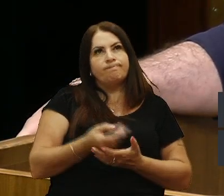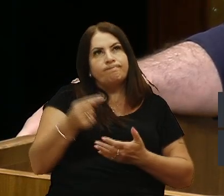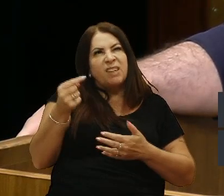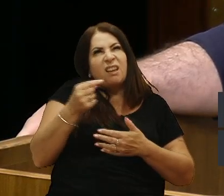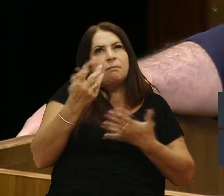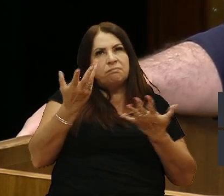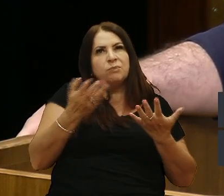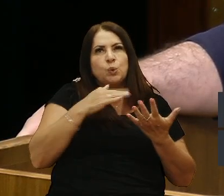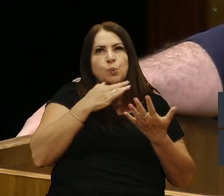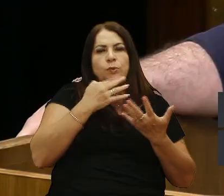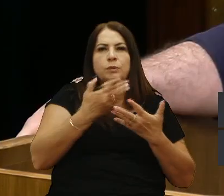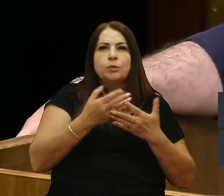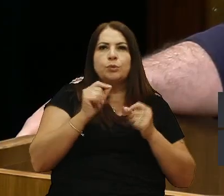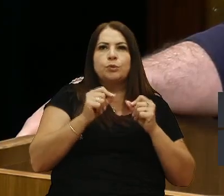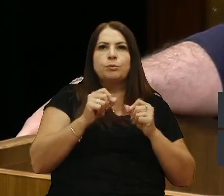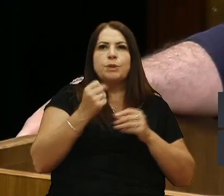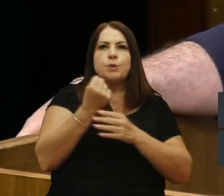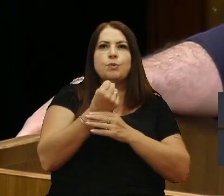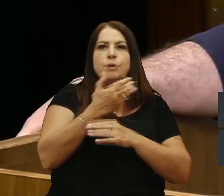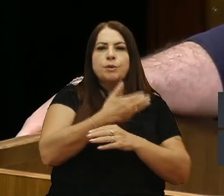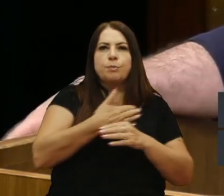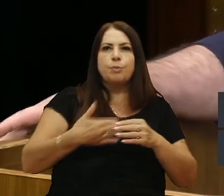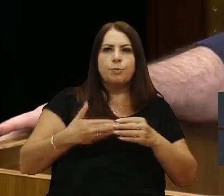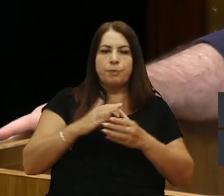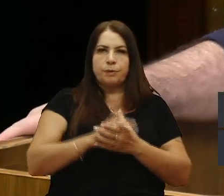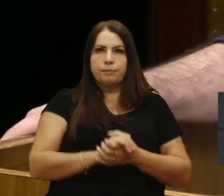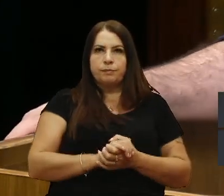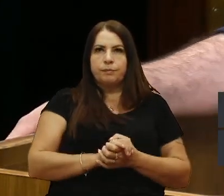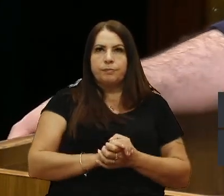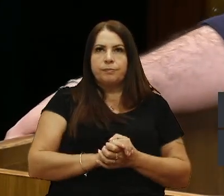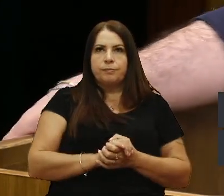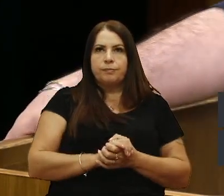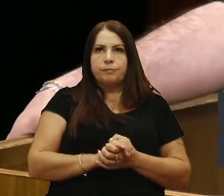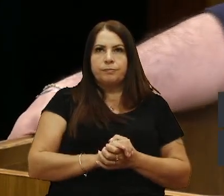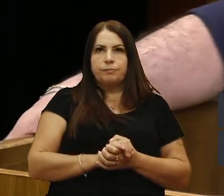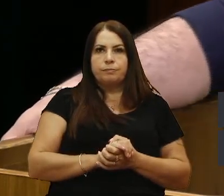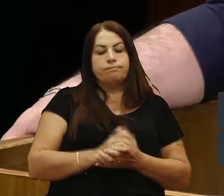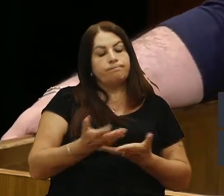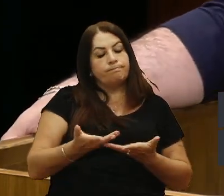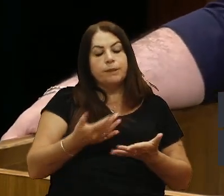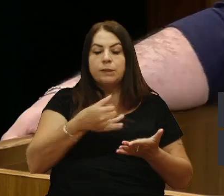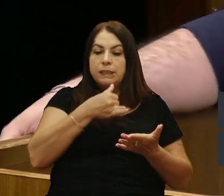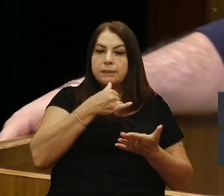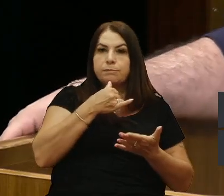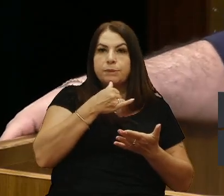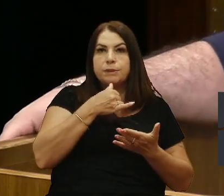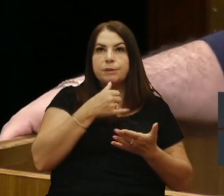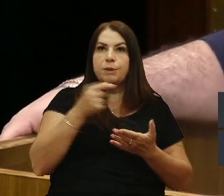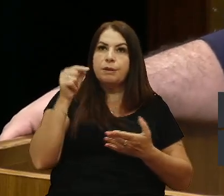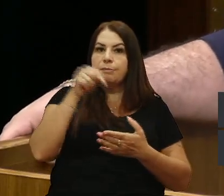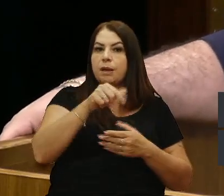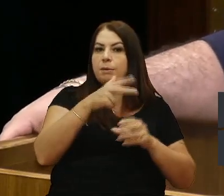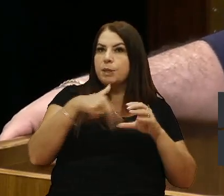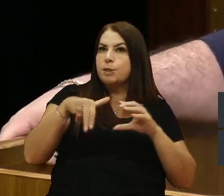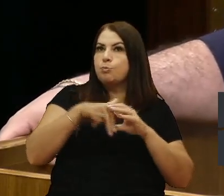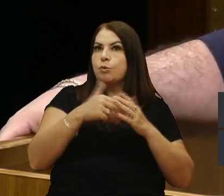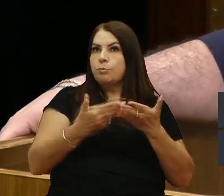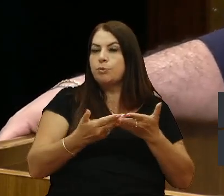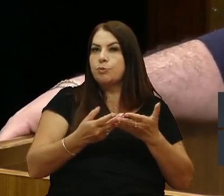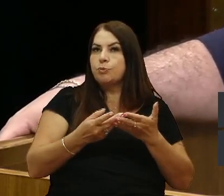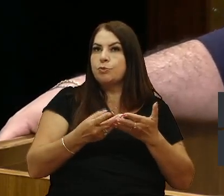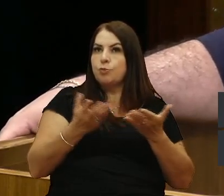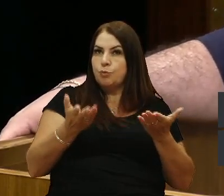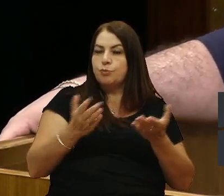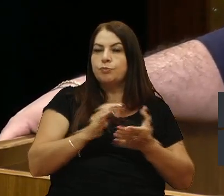negativo, né, sobre a segurança pública municipal. Mas, infelizmente, é o que me traz a essa tribuna no dia de